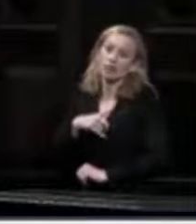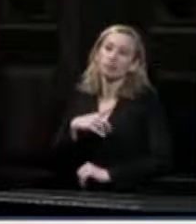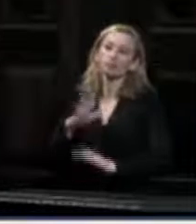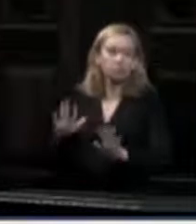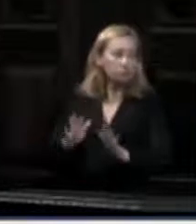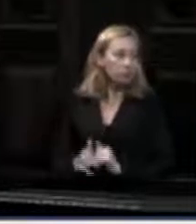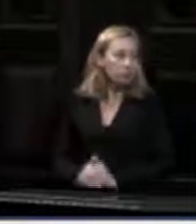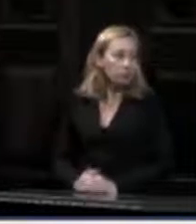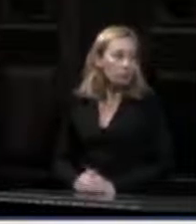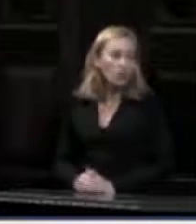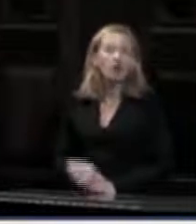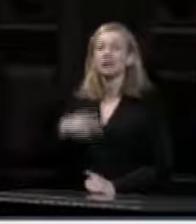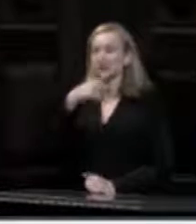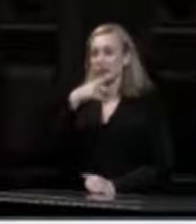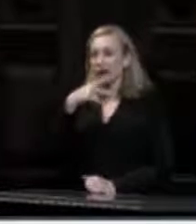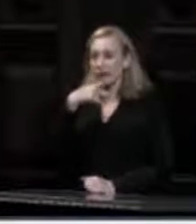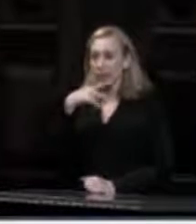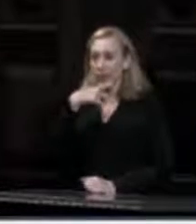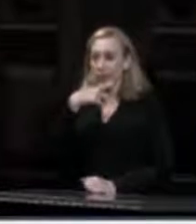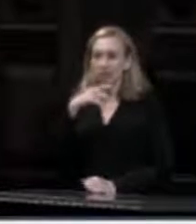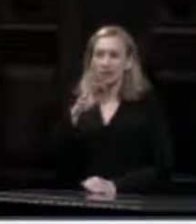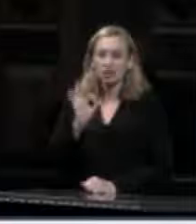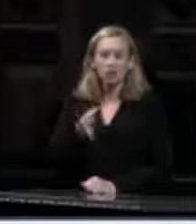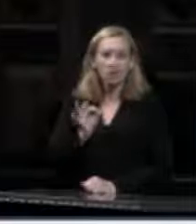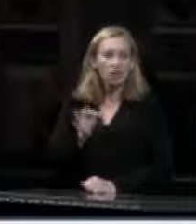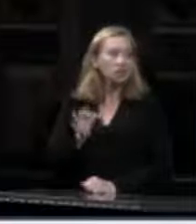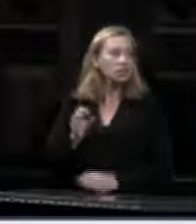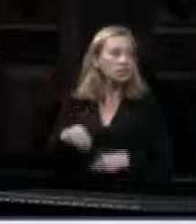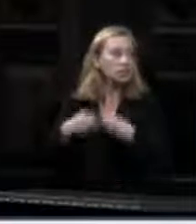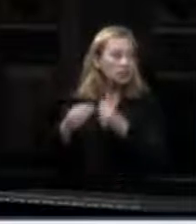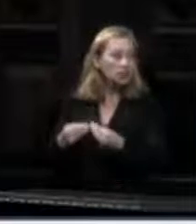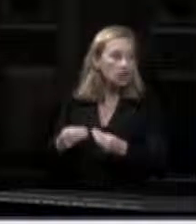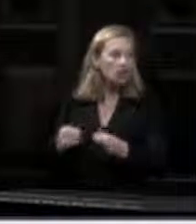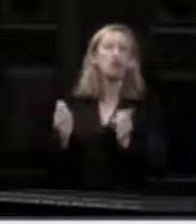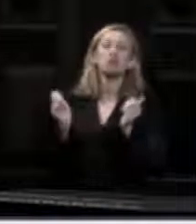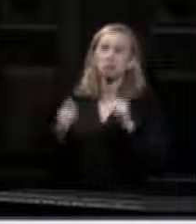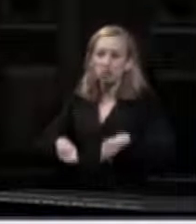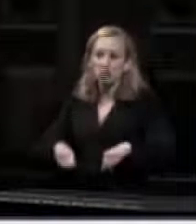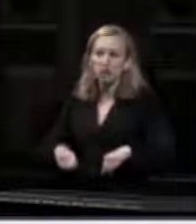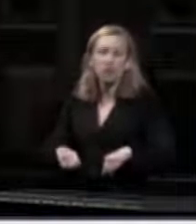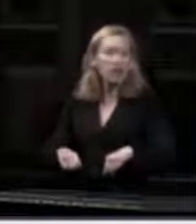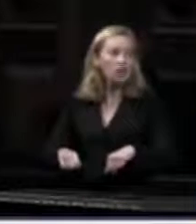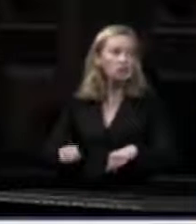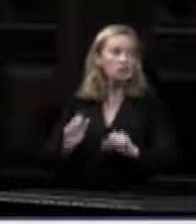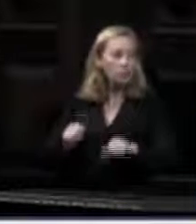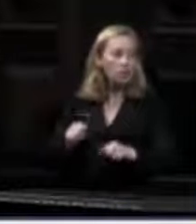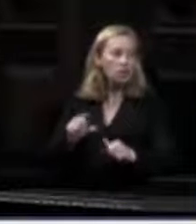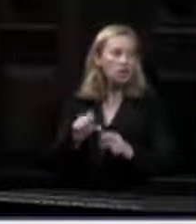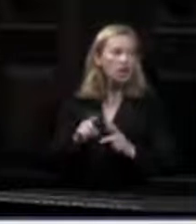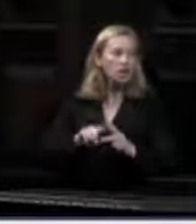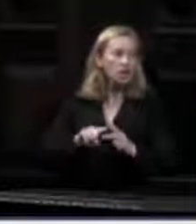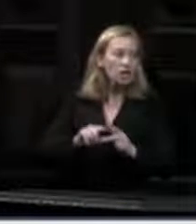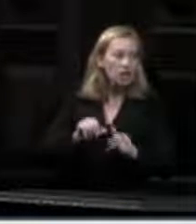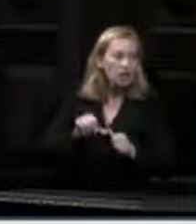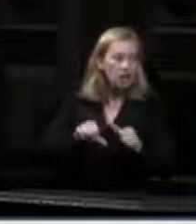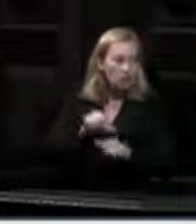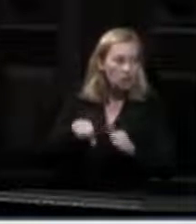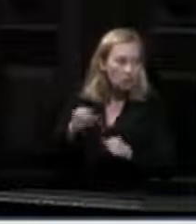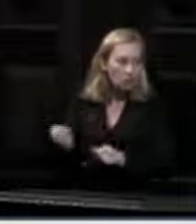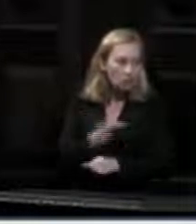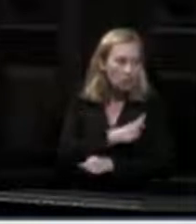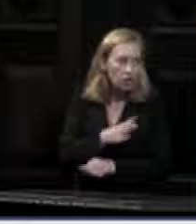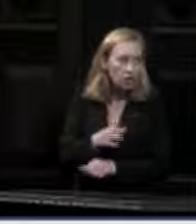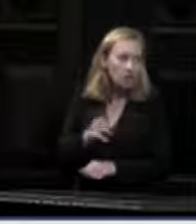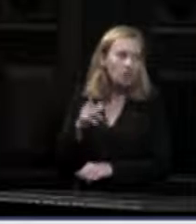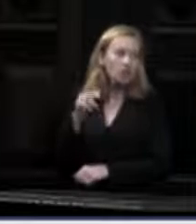parlamento concedeu a possibilidade de que, até para que se possa ser renovada a frota, a isenção de